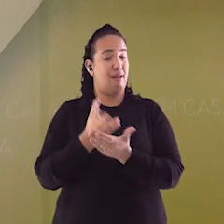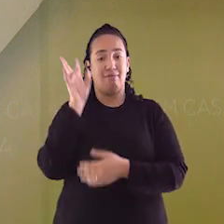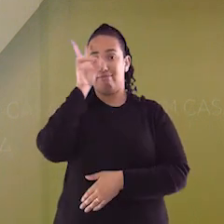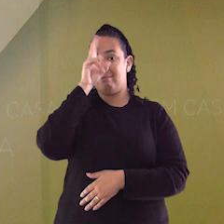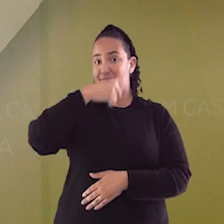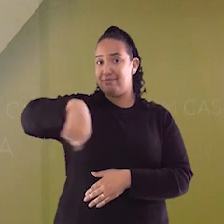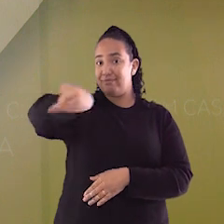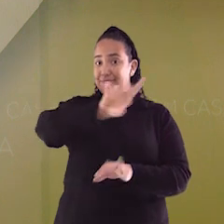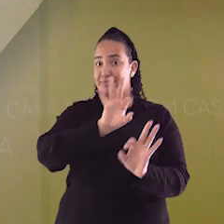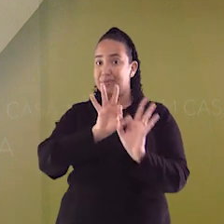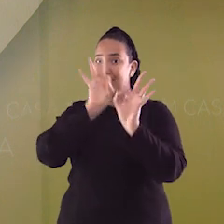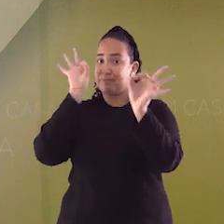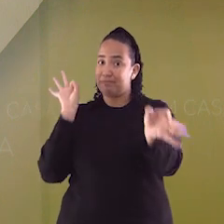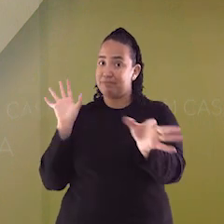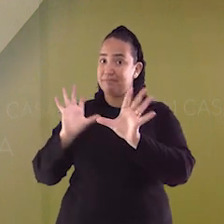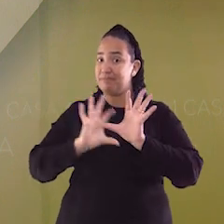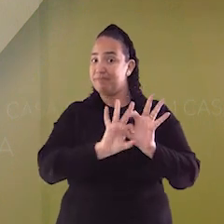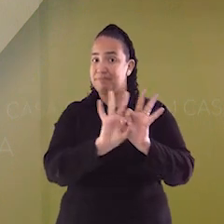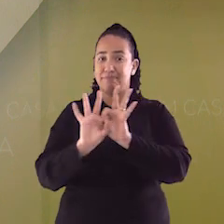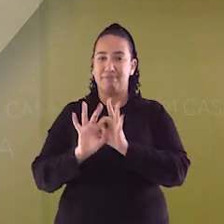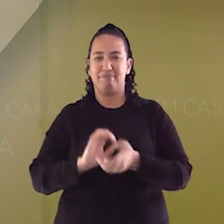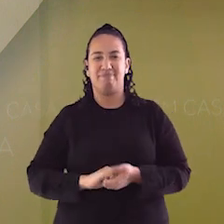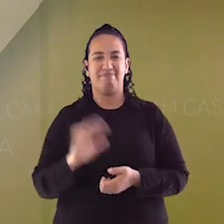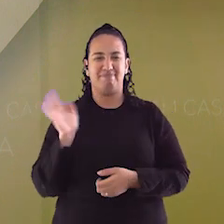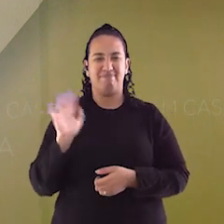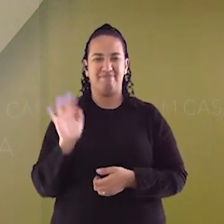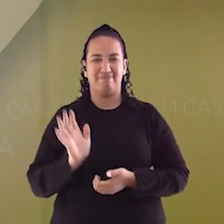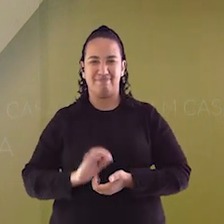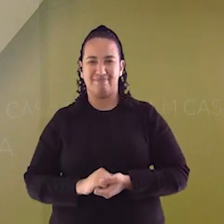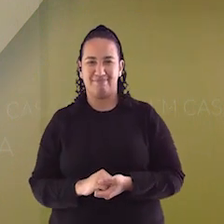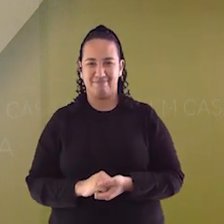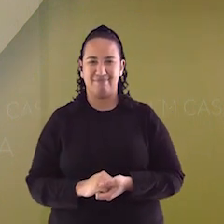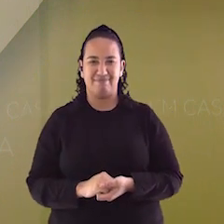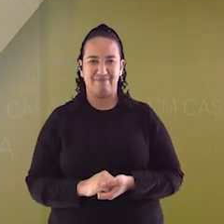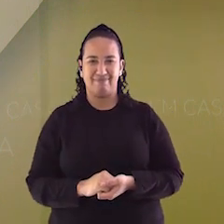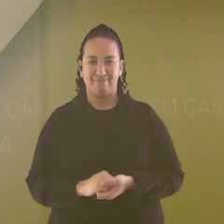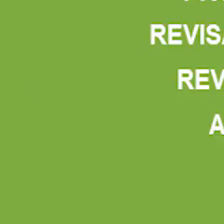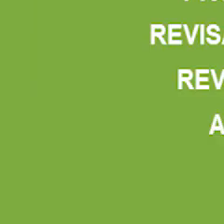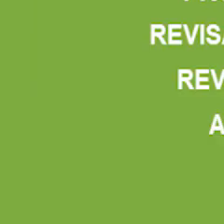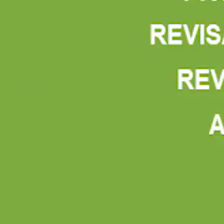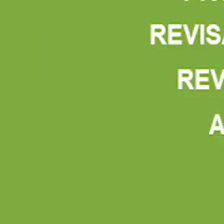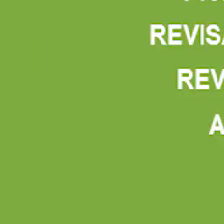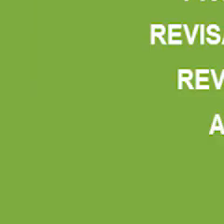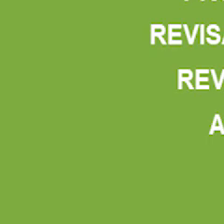E saiba que, mesmo distantes, estamos juntos. Tchau!